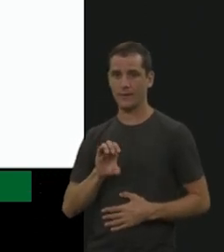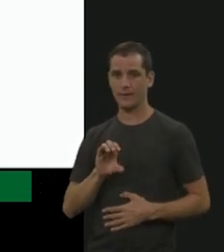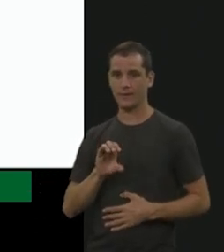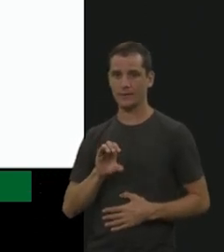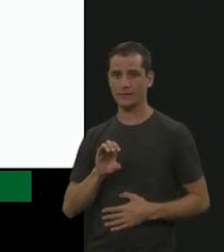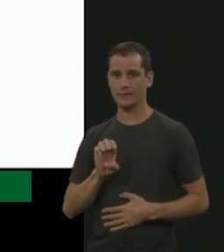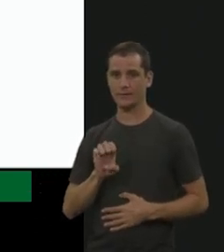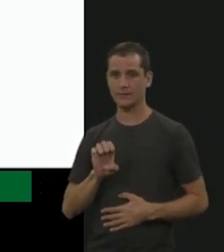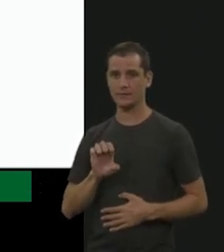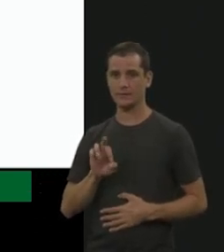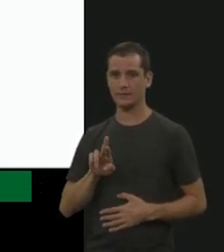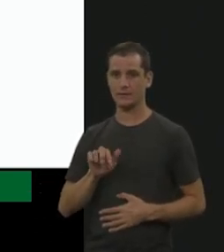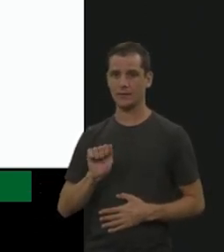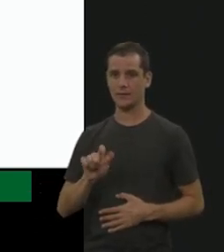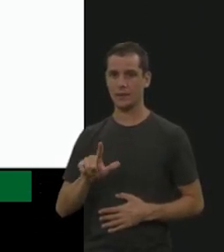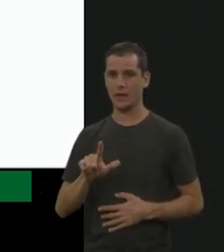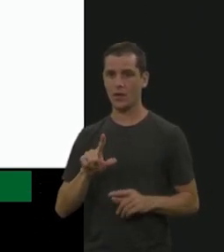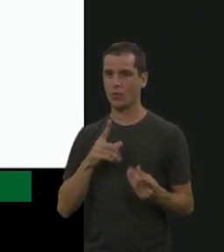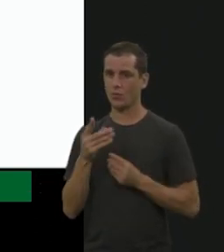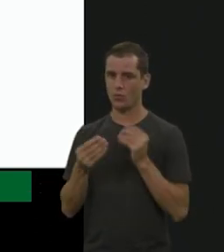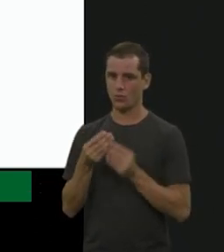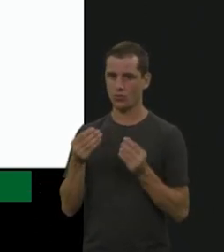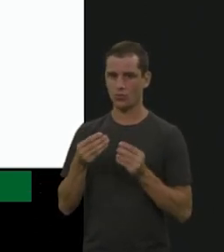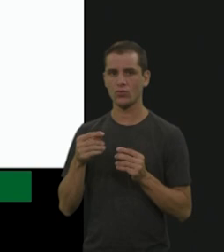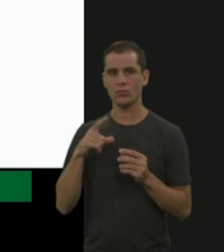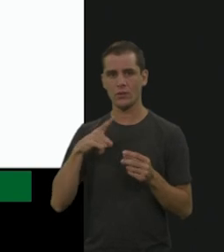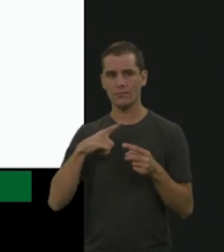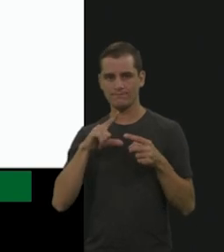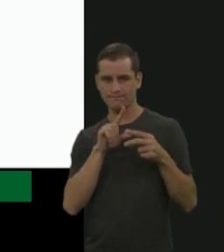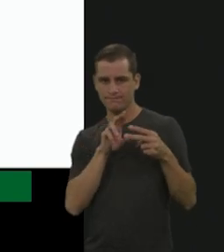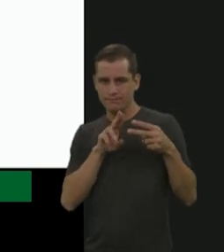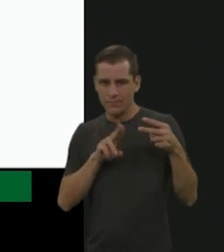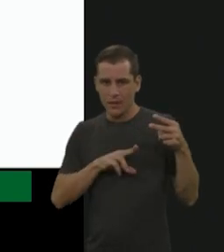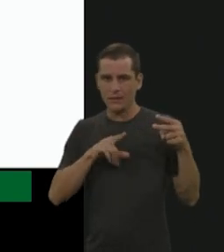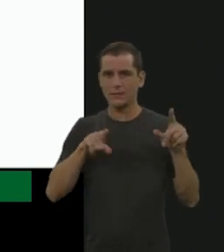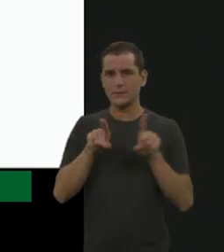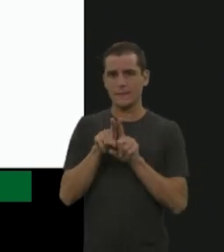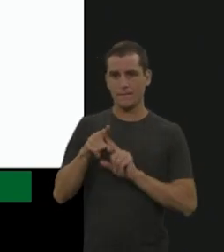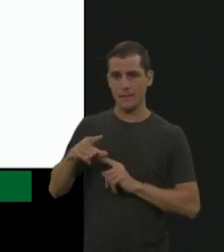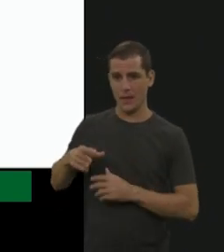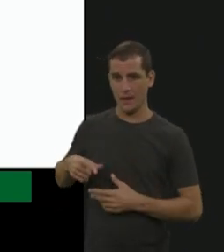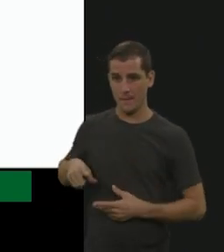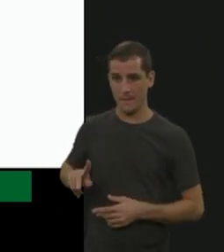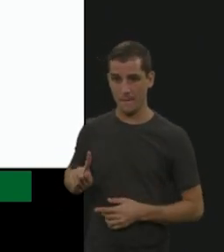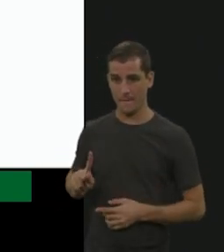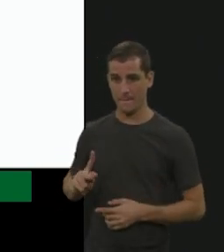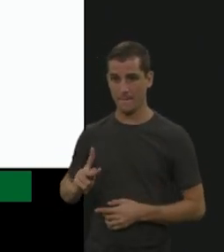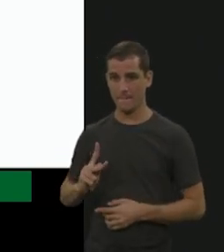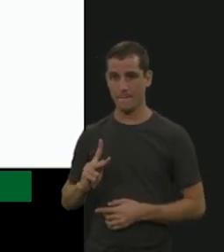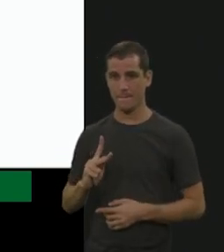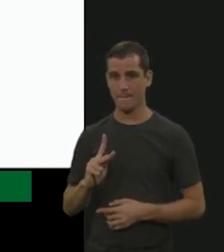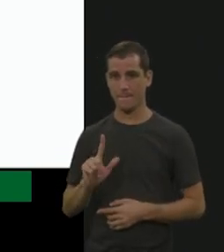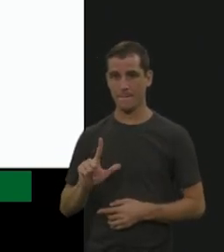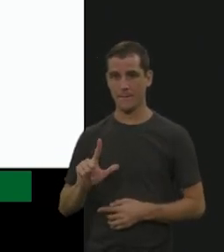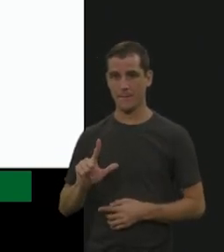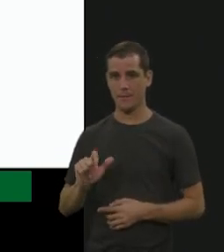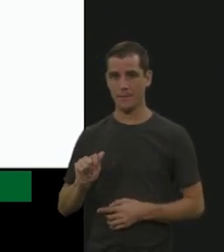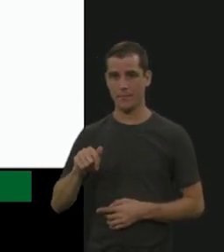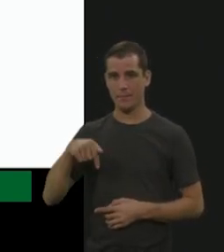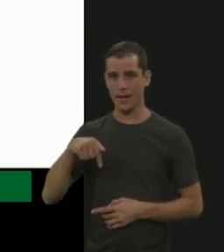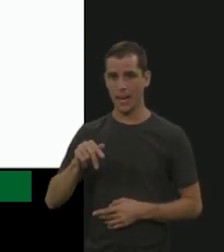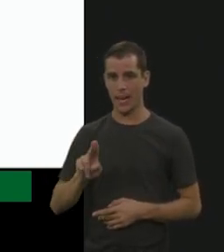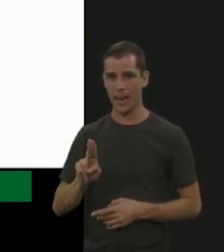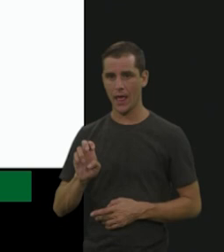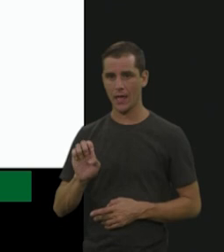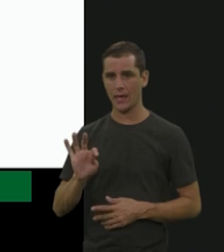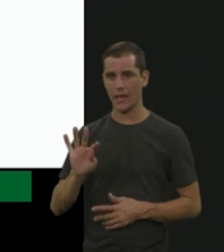pulmonar, intersticial, dislipidemia, a redução das plaquetas e, de uma forma muito importante, restrição de crescimento em crianças.